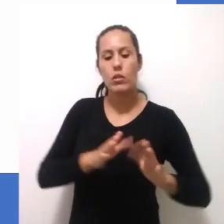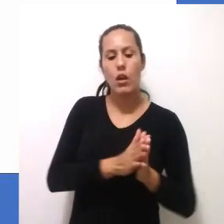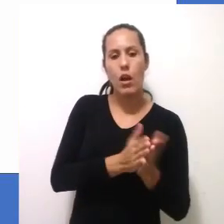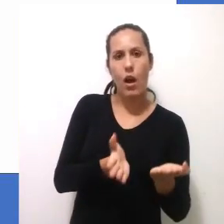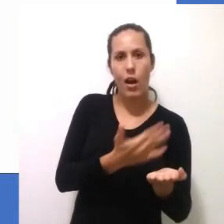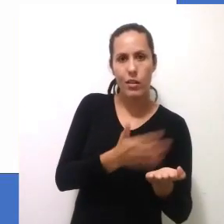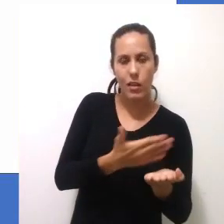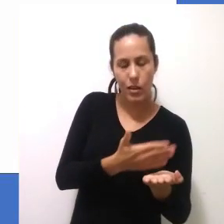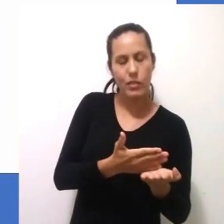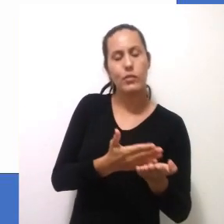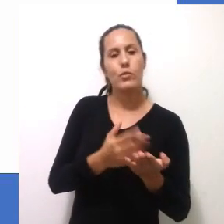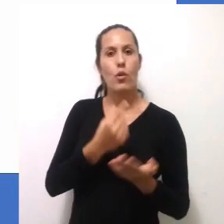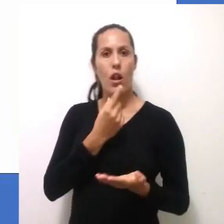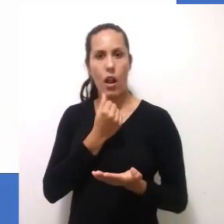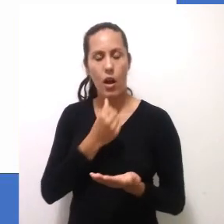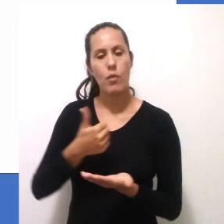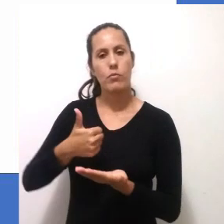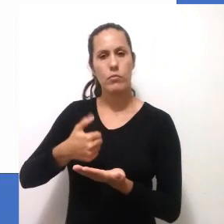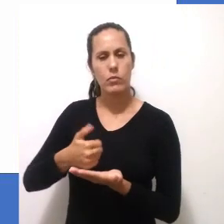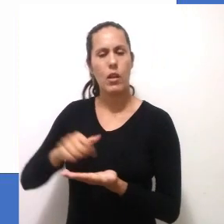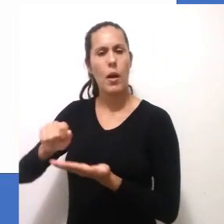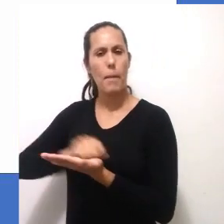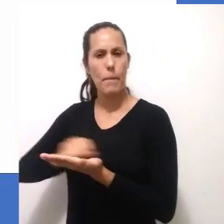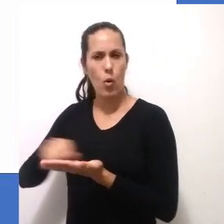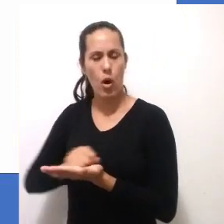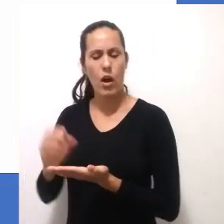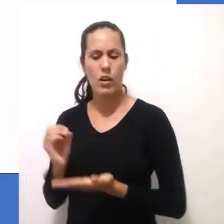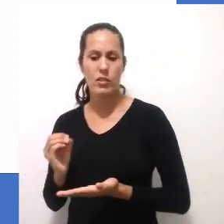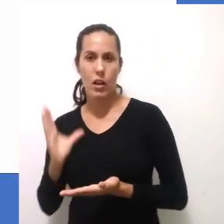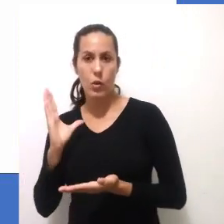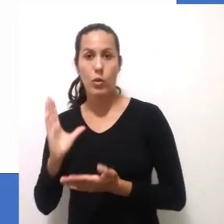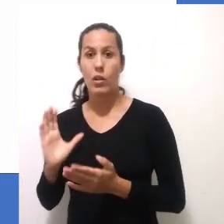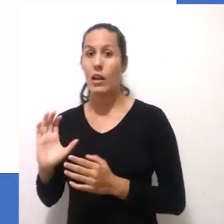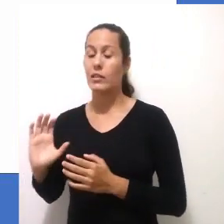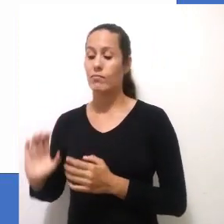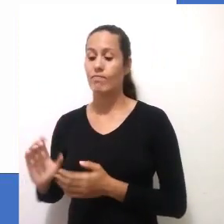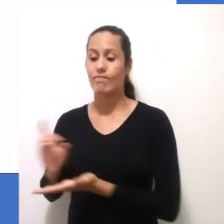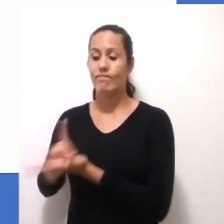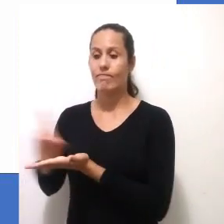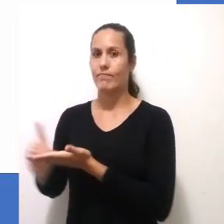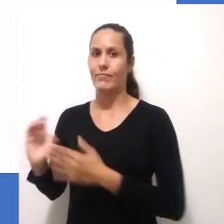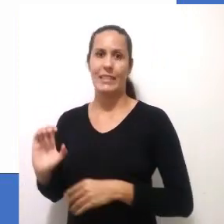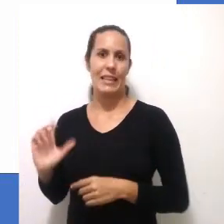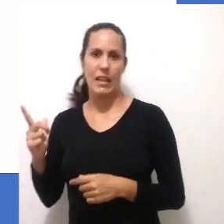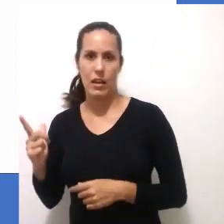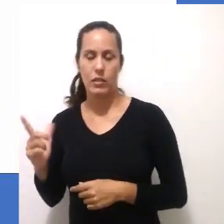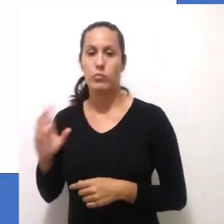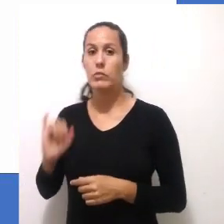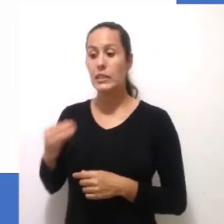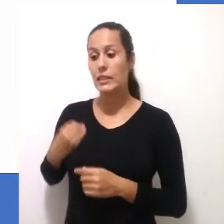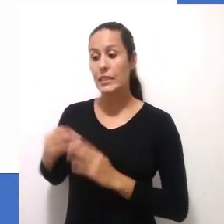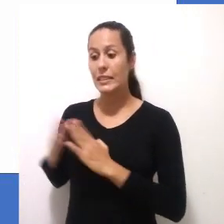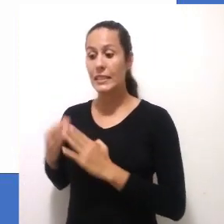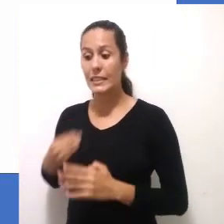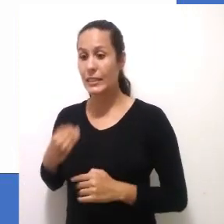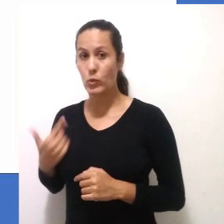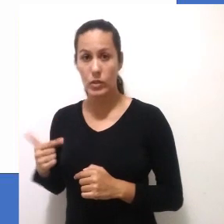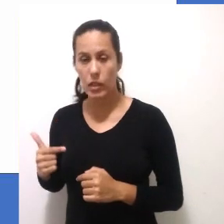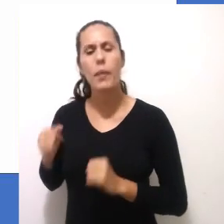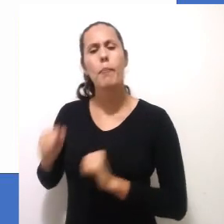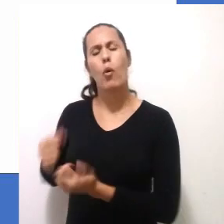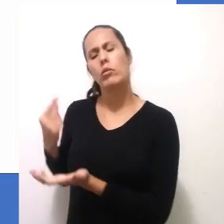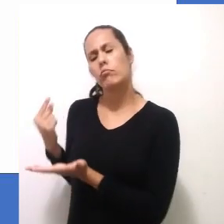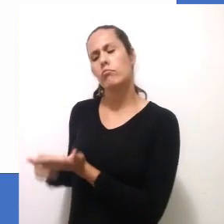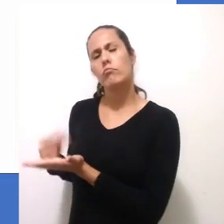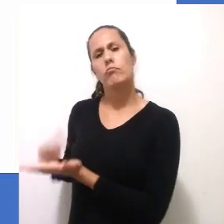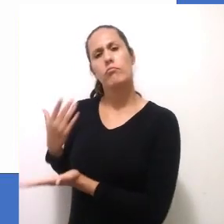estudos, caderno, lápis, caneta, borracha, celular e, claro, dicionário. E se não tiver em casa, você pode